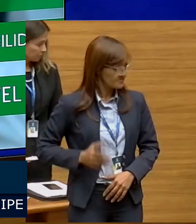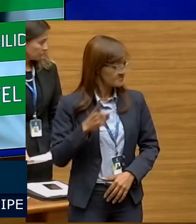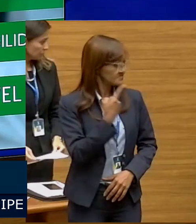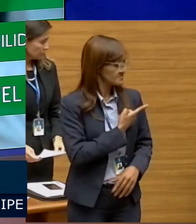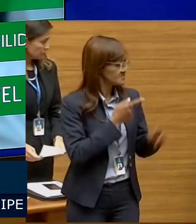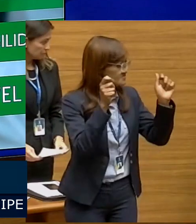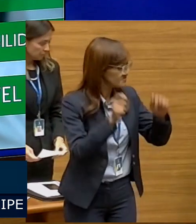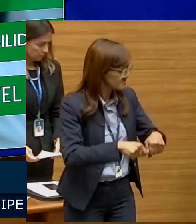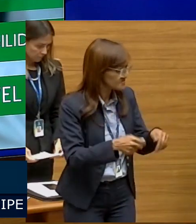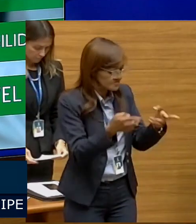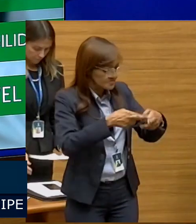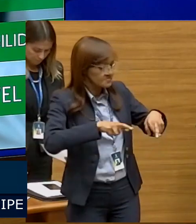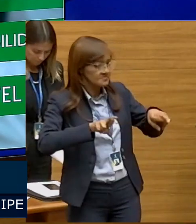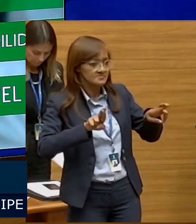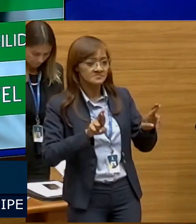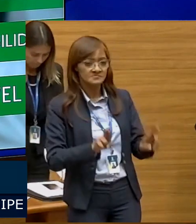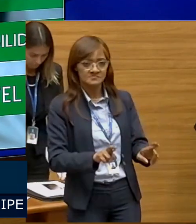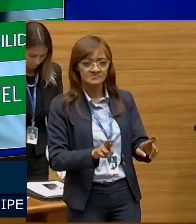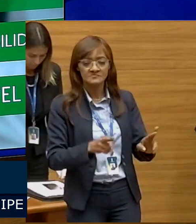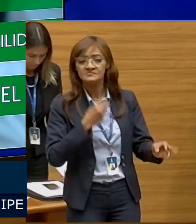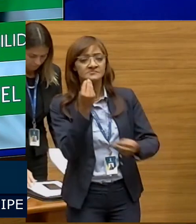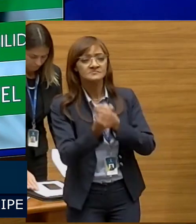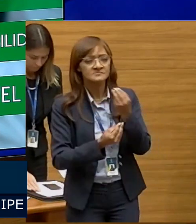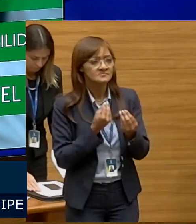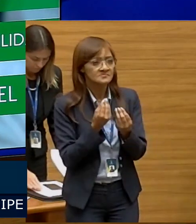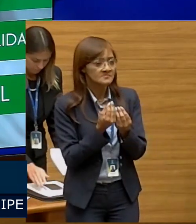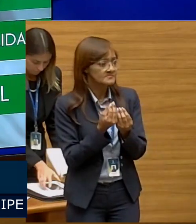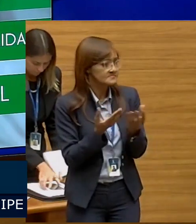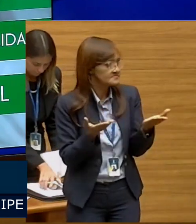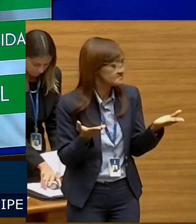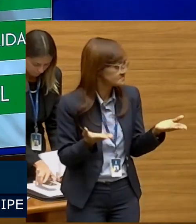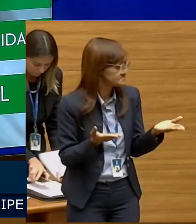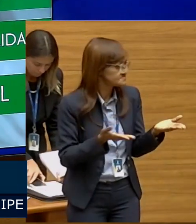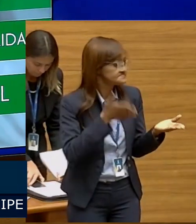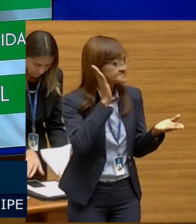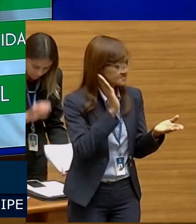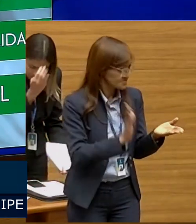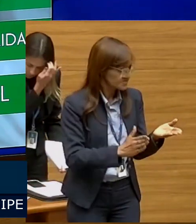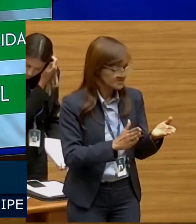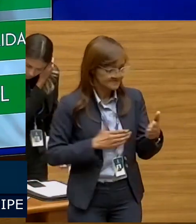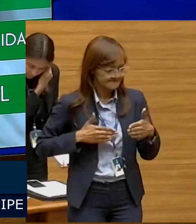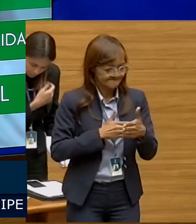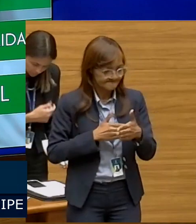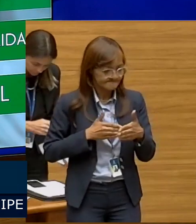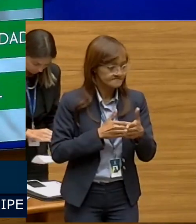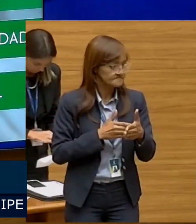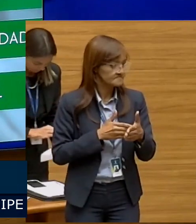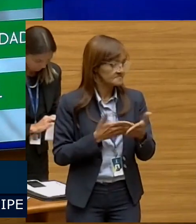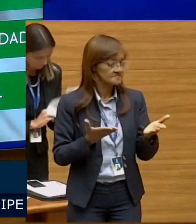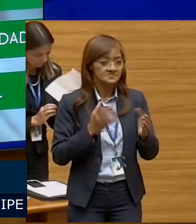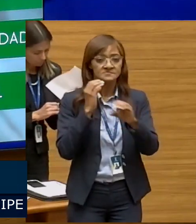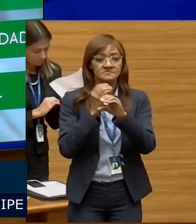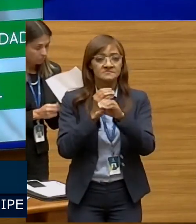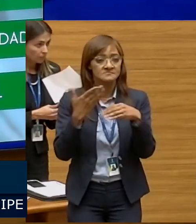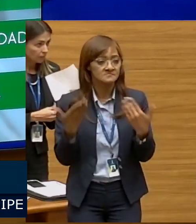consiga solucionar essa grande demanda social que encarreta aí na barreira comunicacional e